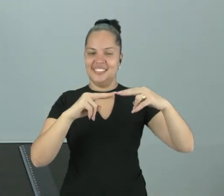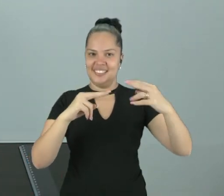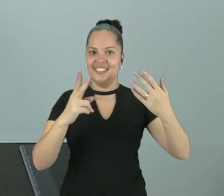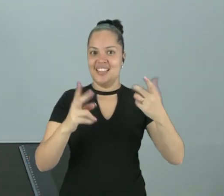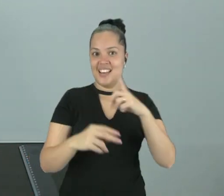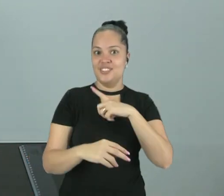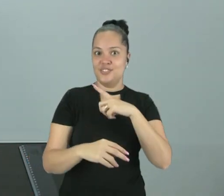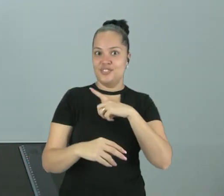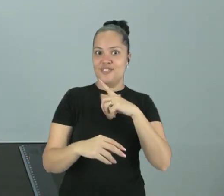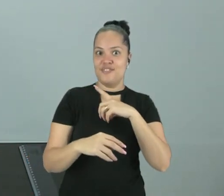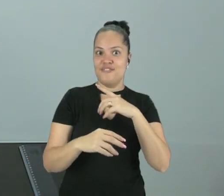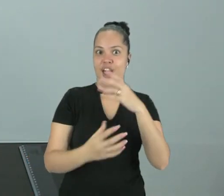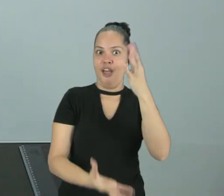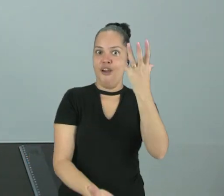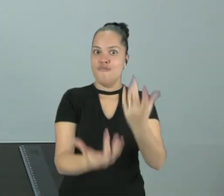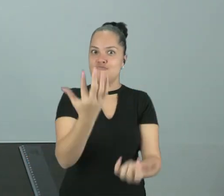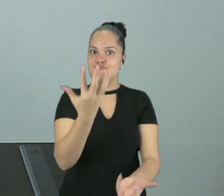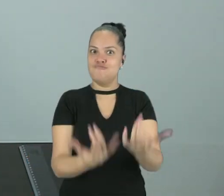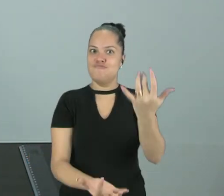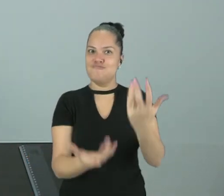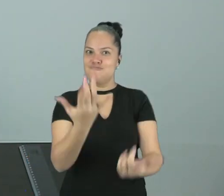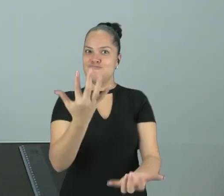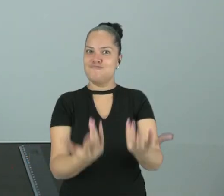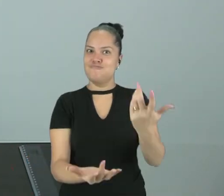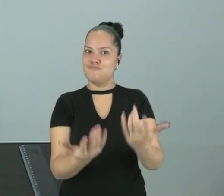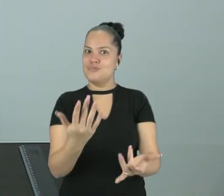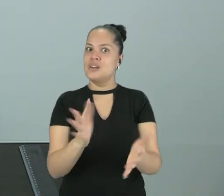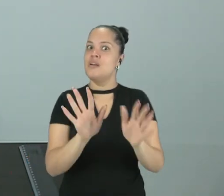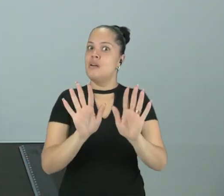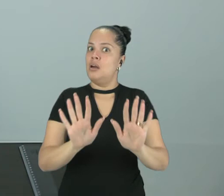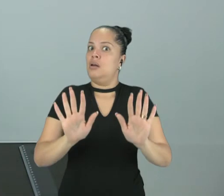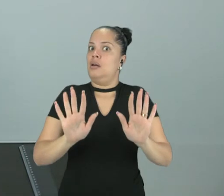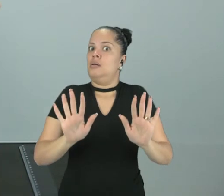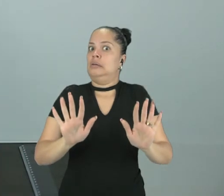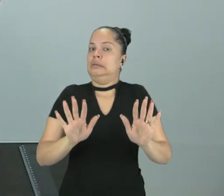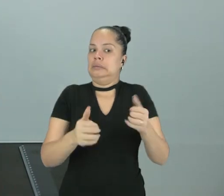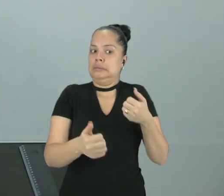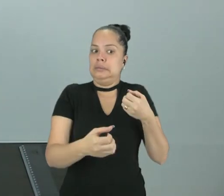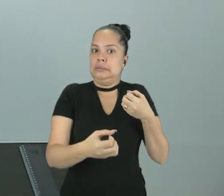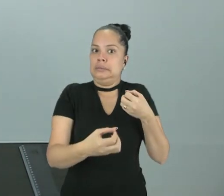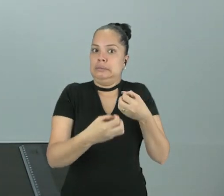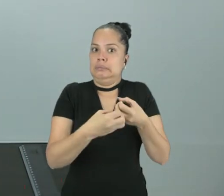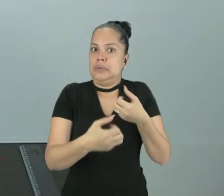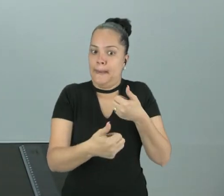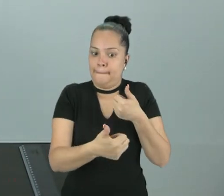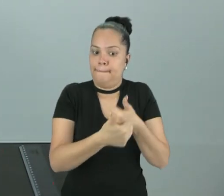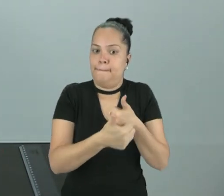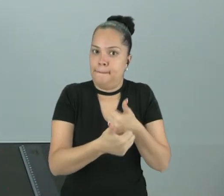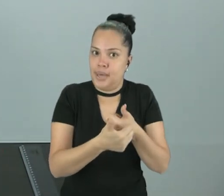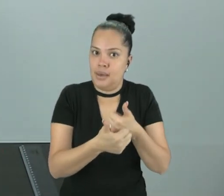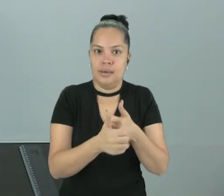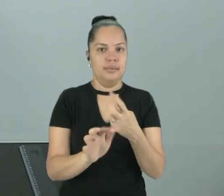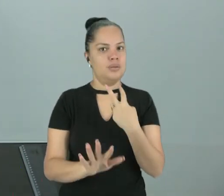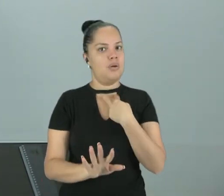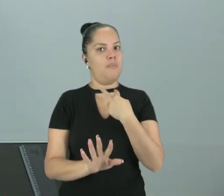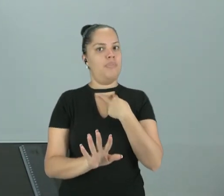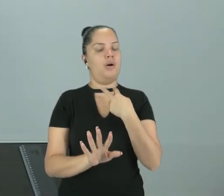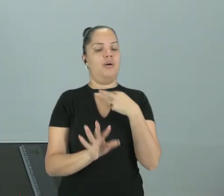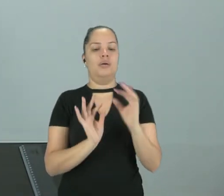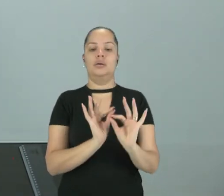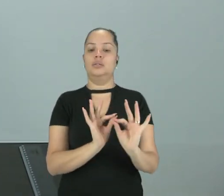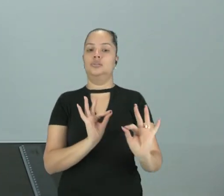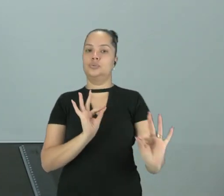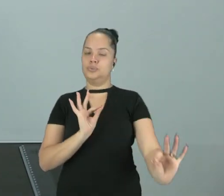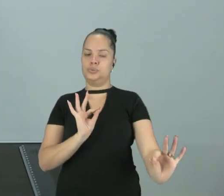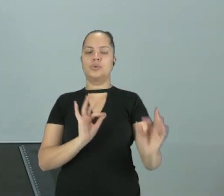e tiver uma fogueira bem grande você não vai ficar perto você vai ficar distante